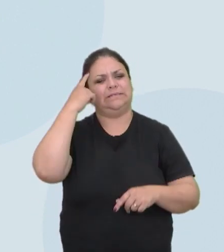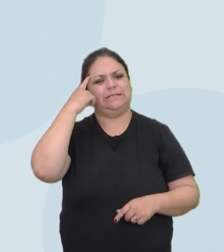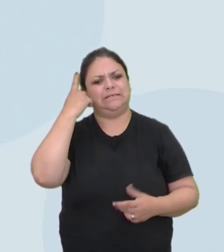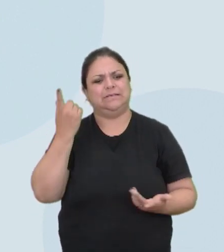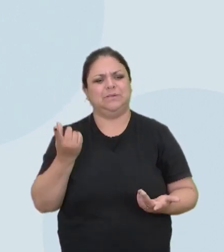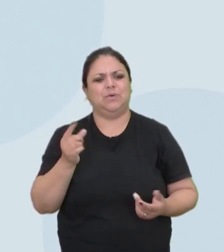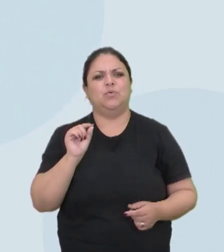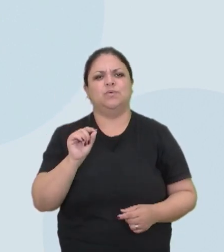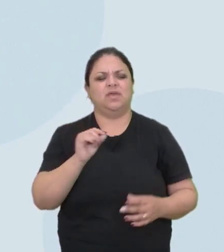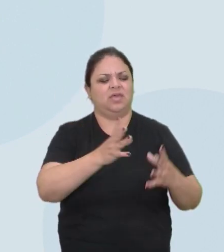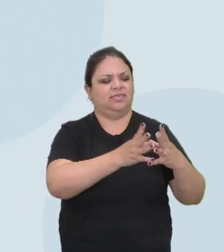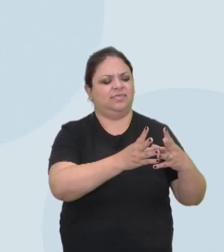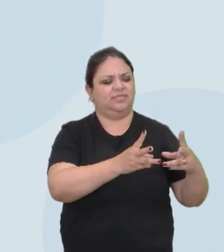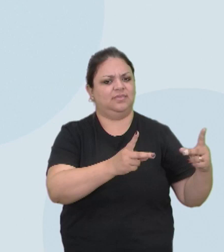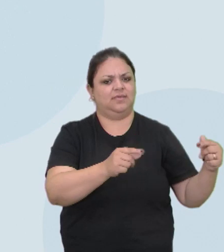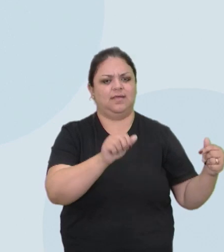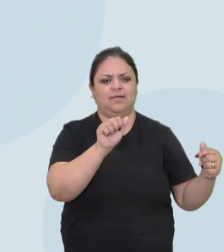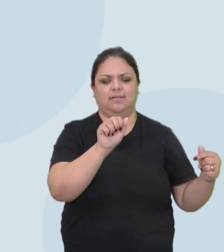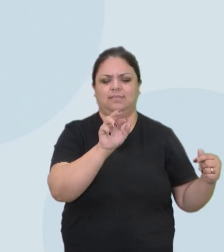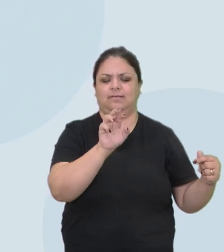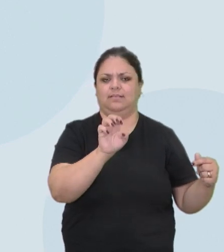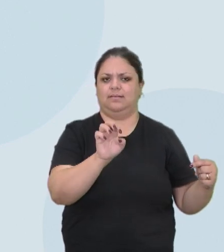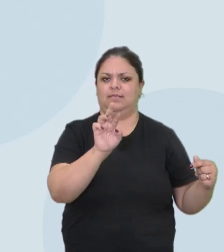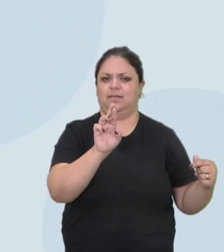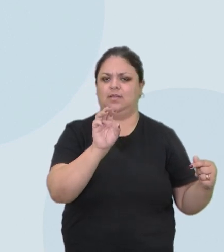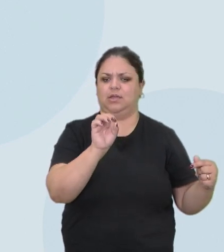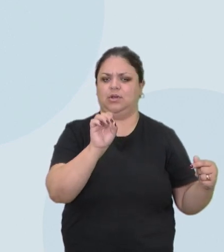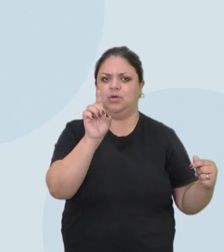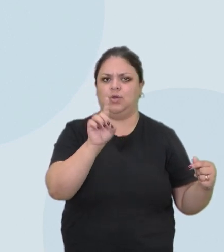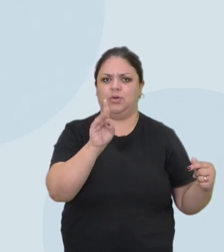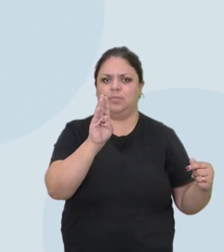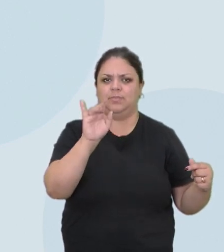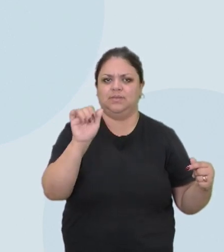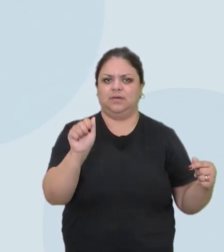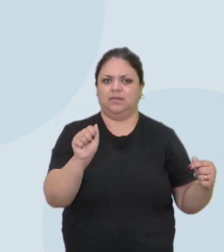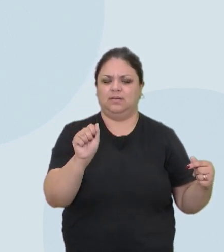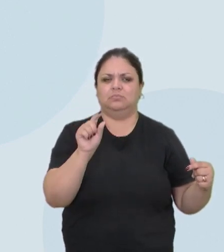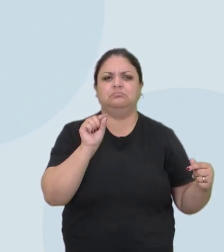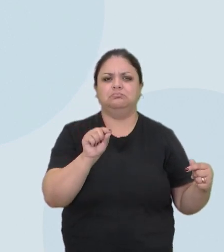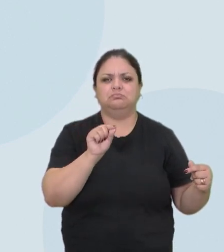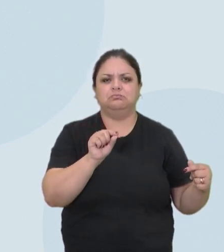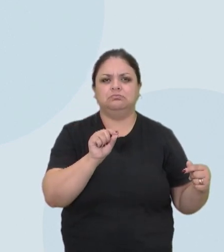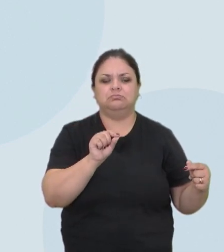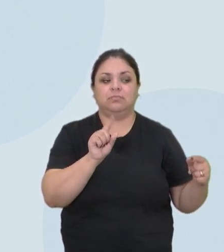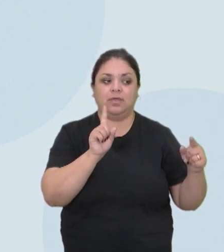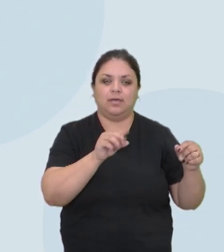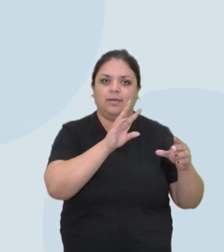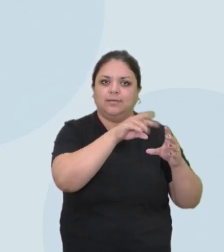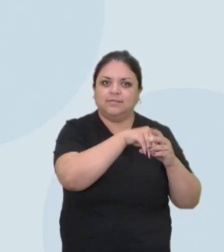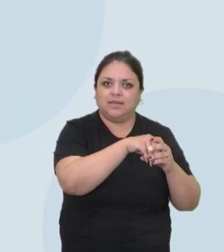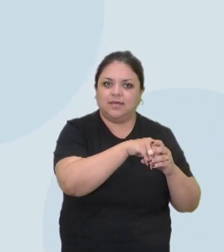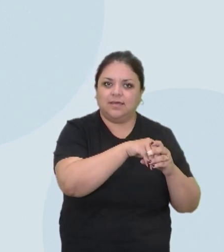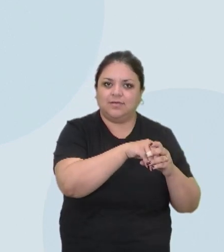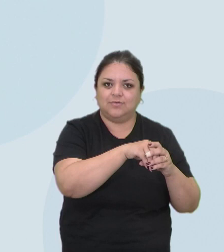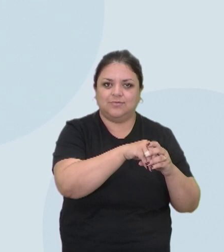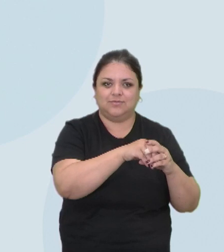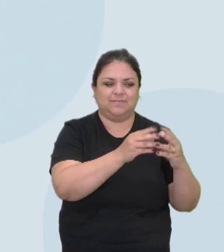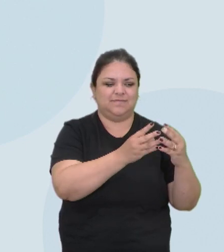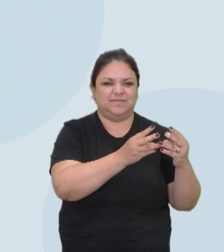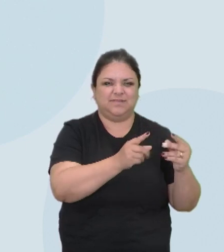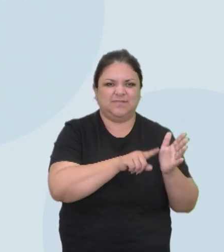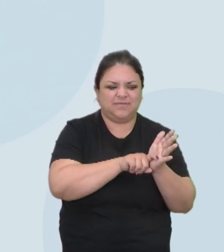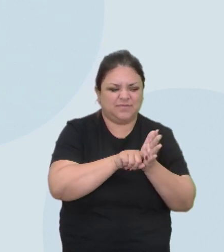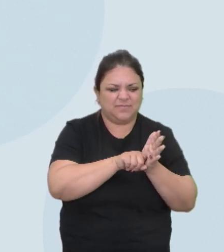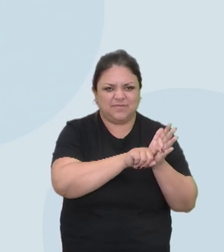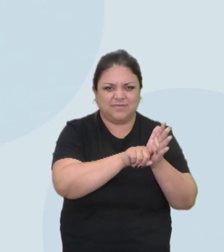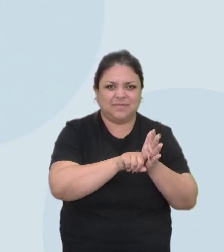uma decomposição aeróbia? Significa que eu utilizo, então, micro-organismos decompositores, então